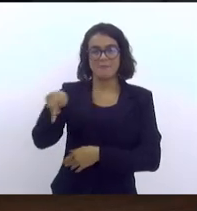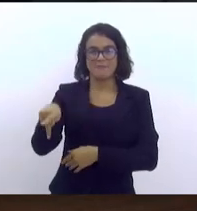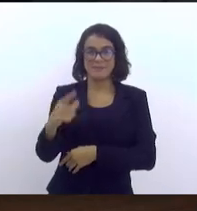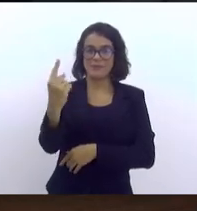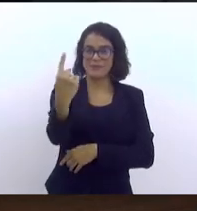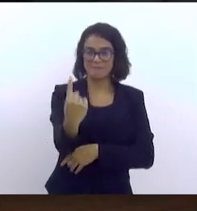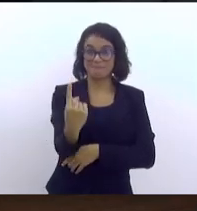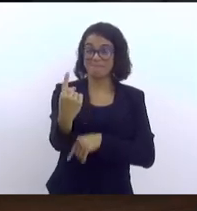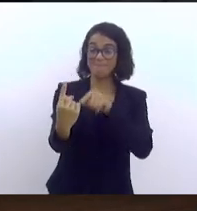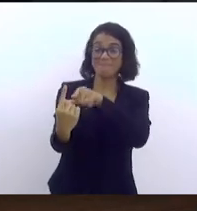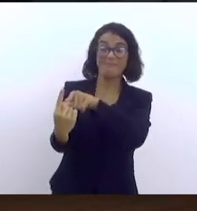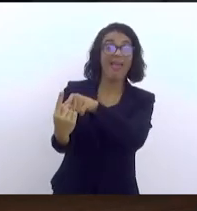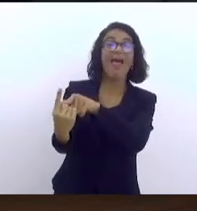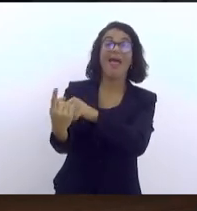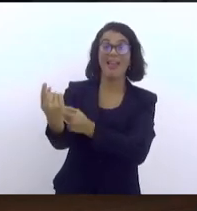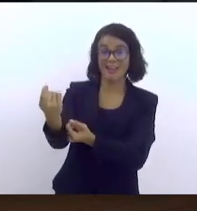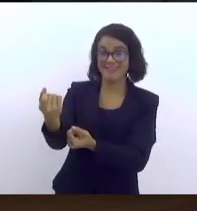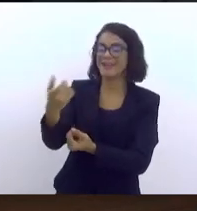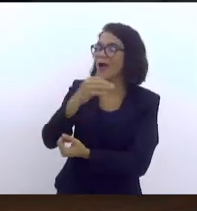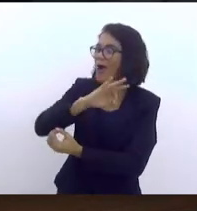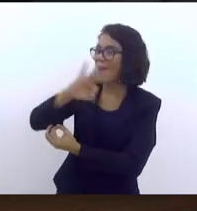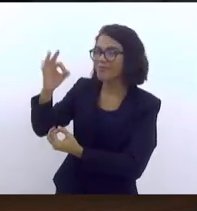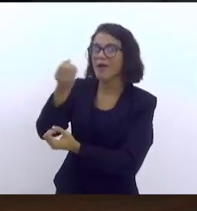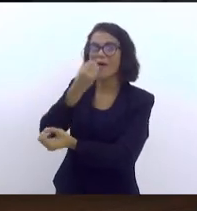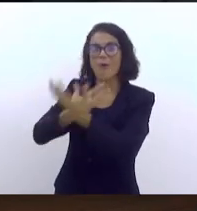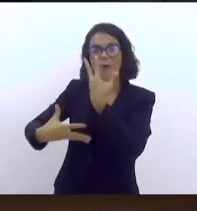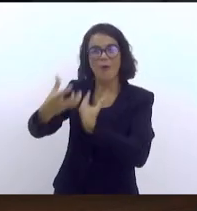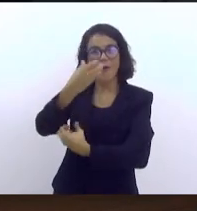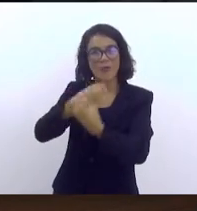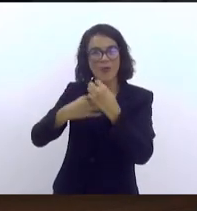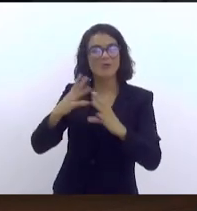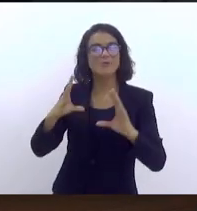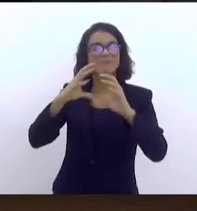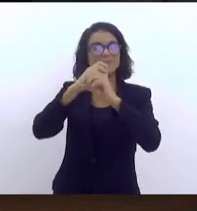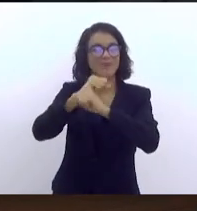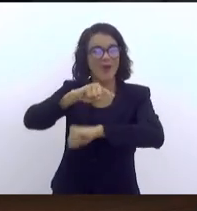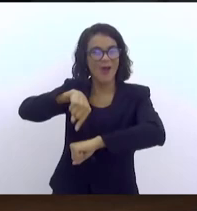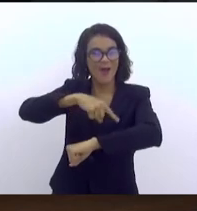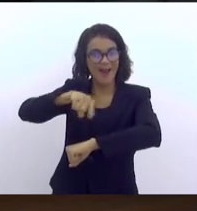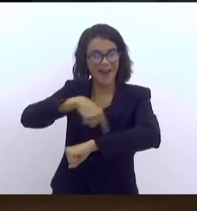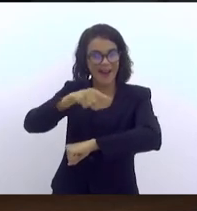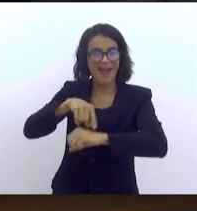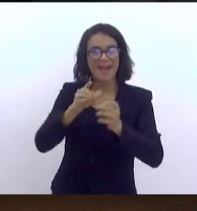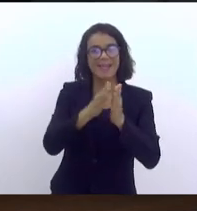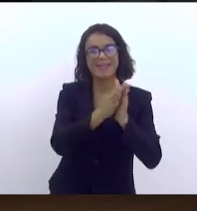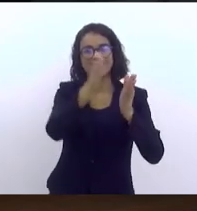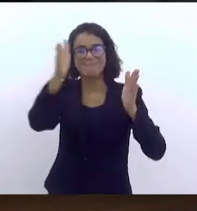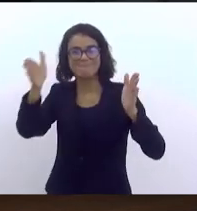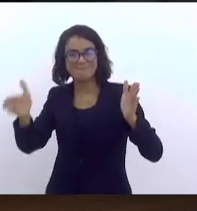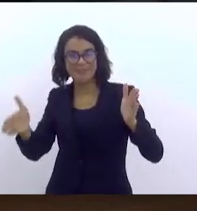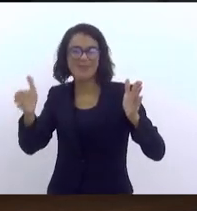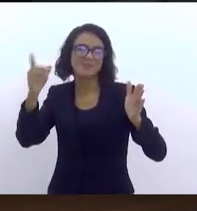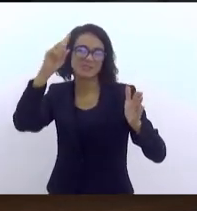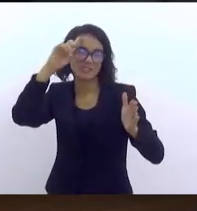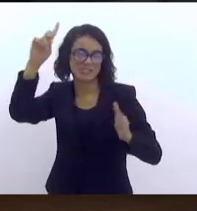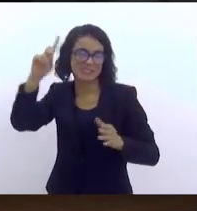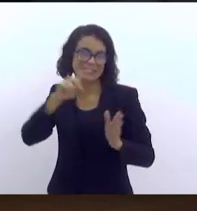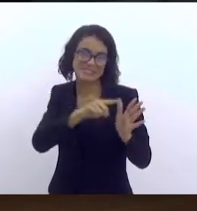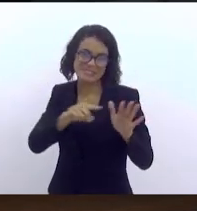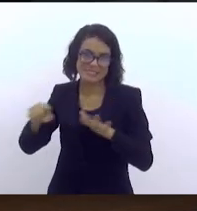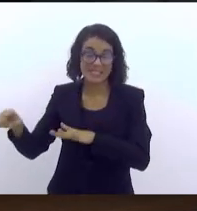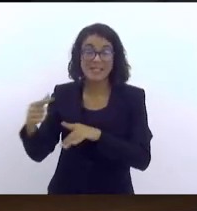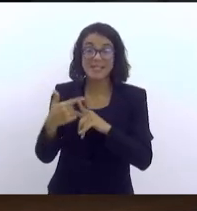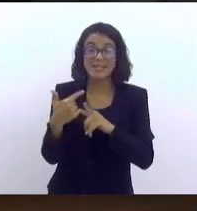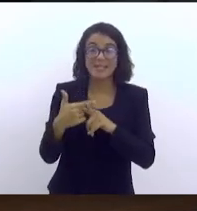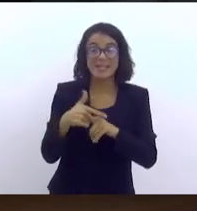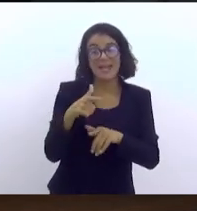que teve consideração pela gente de contar que a nossa carga horária e se estender em determinado dia da semana porque por parte da escola